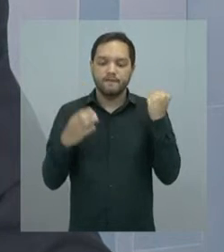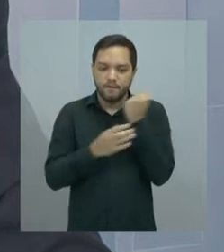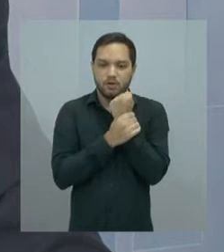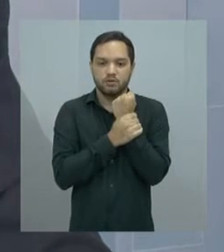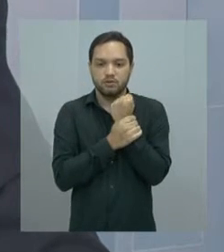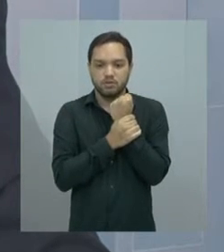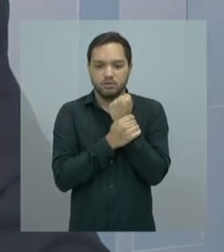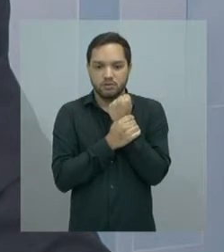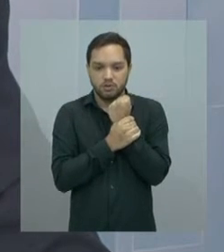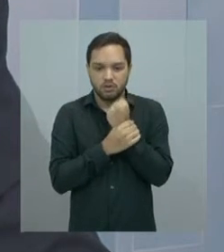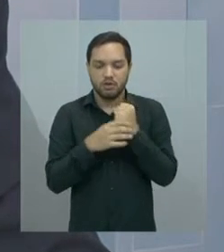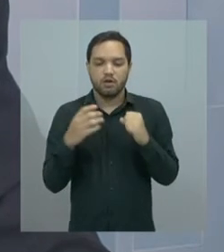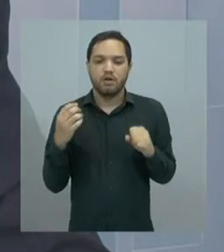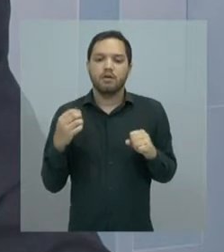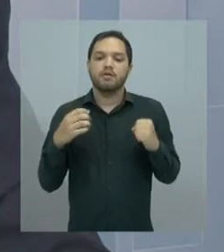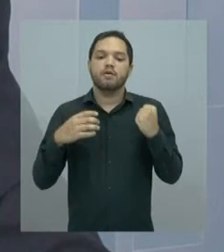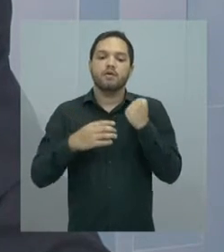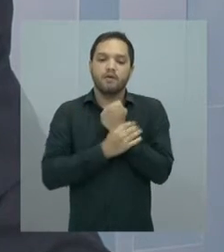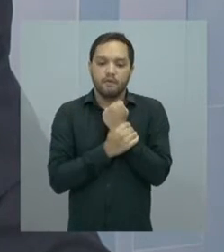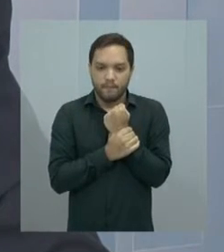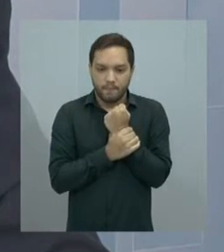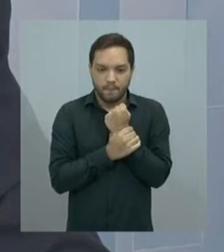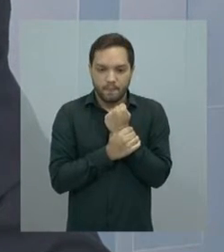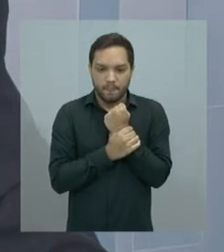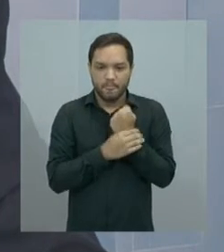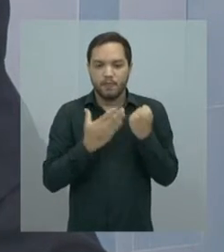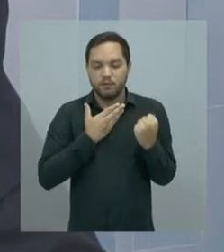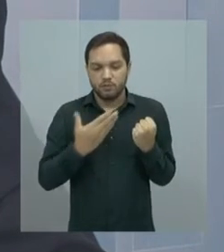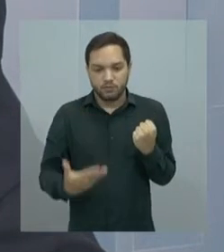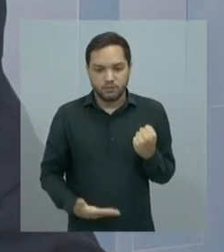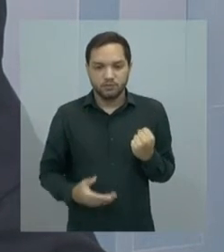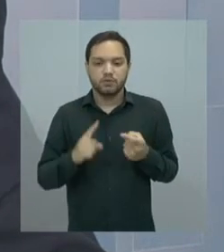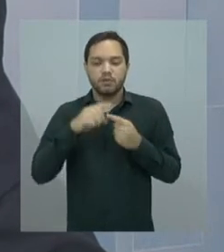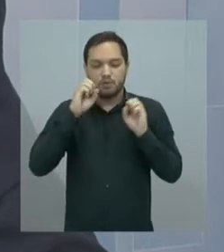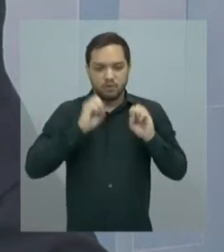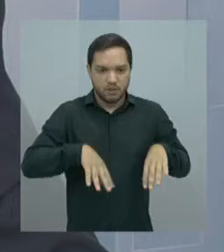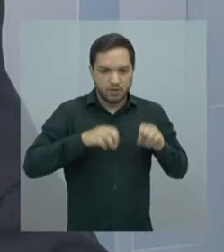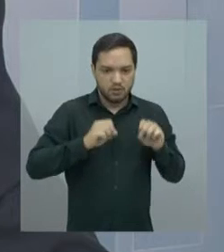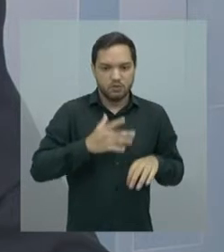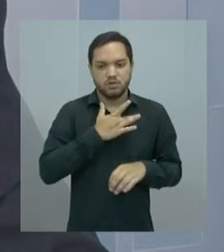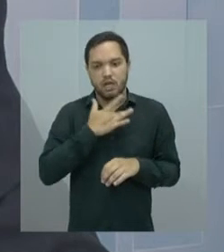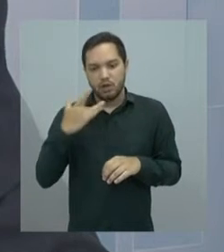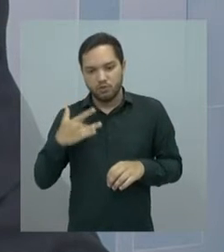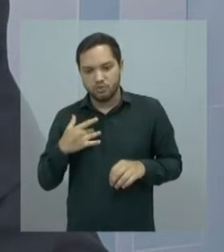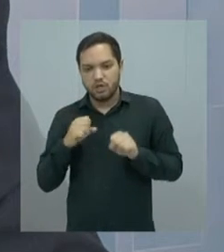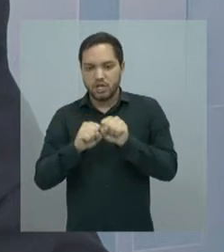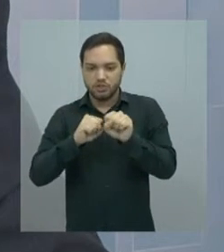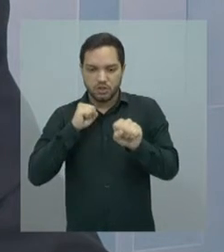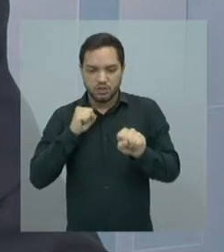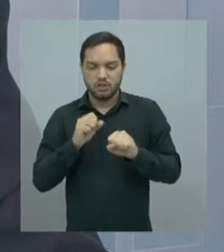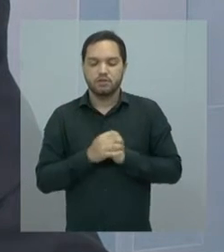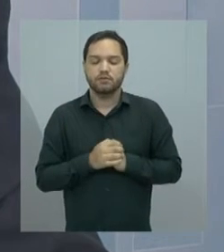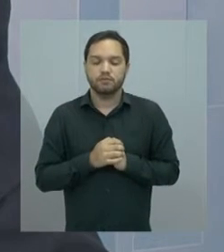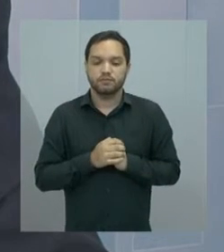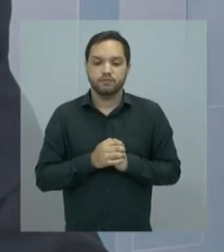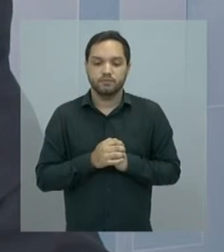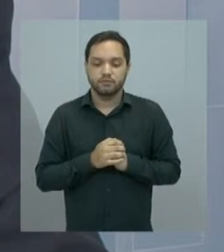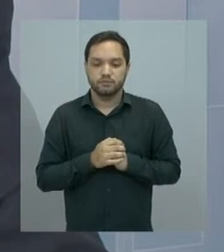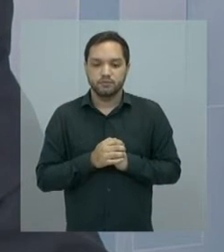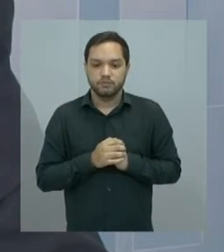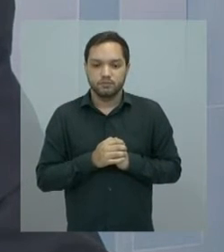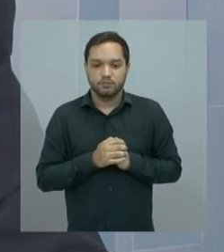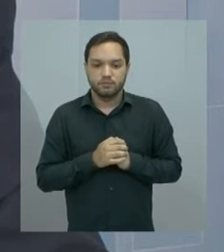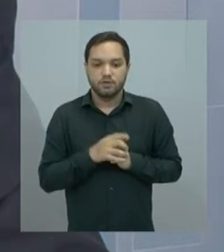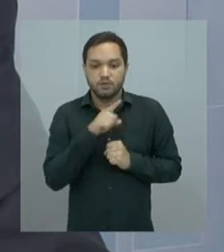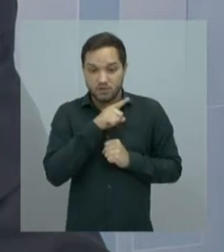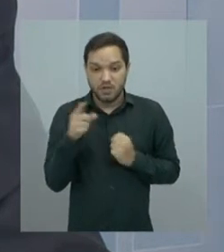fortalecer o patrimônio social, fortalecer a coisa pública, sobretudo a educação, a saúde e a assistência, e que a gente, cada um que esteja